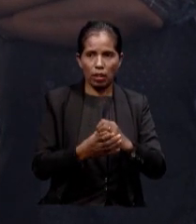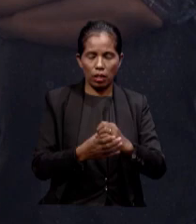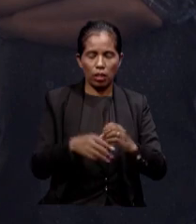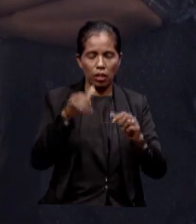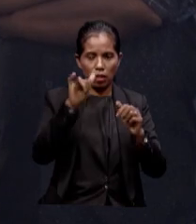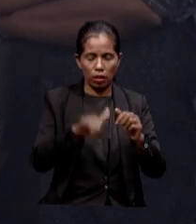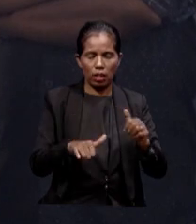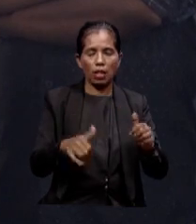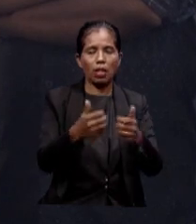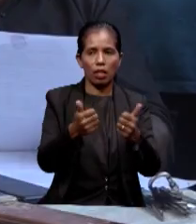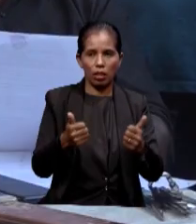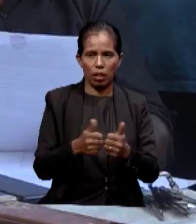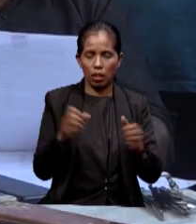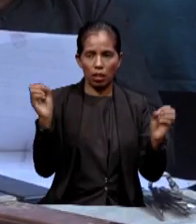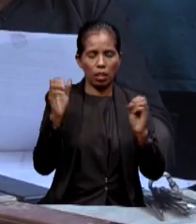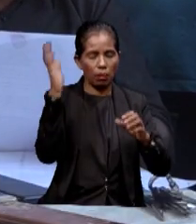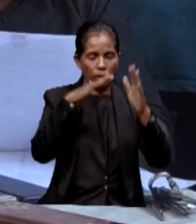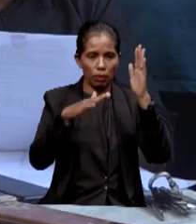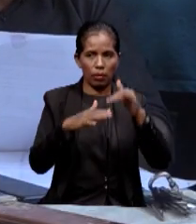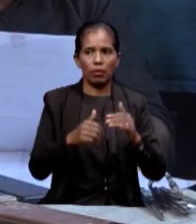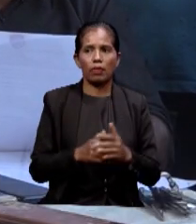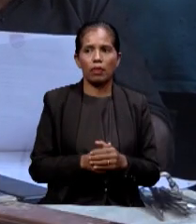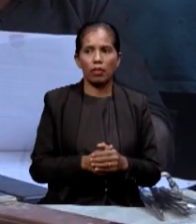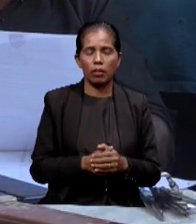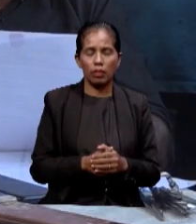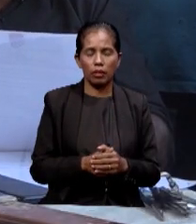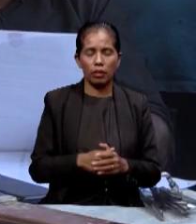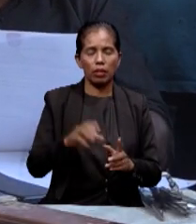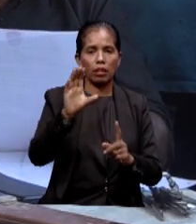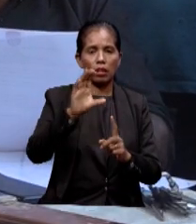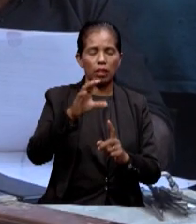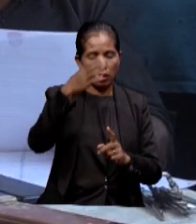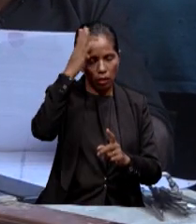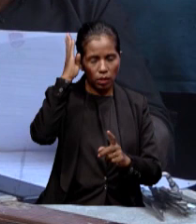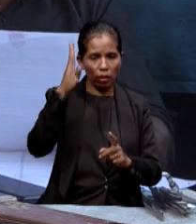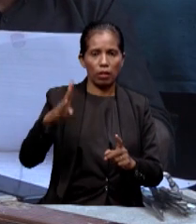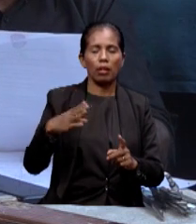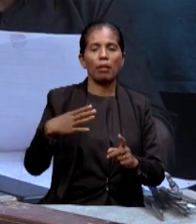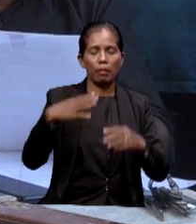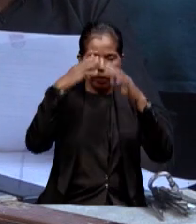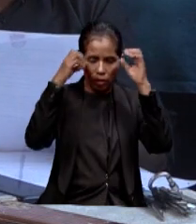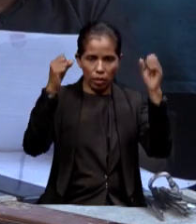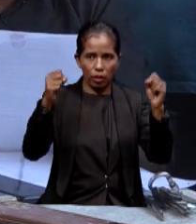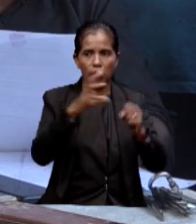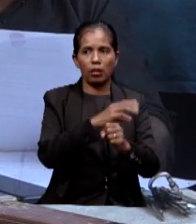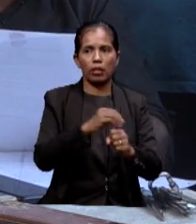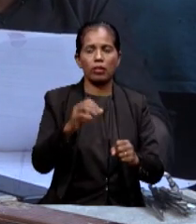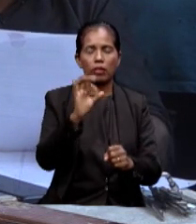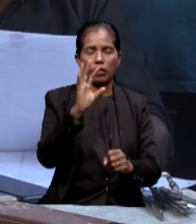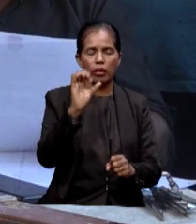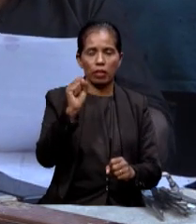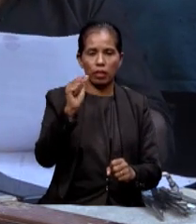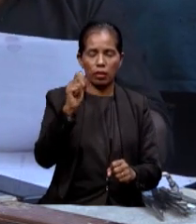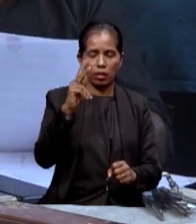né no mais hal problema o sai husi senhor chefe casa militar presidência da república major Francisco da